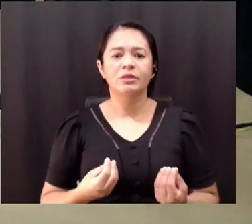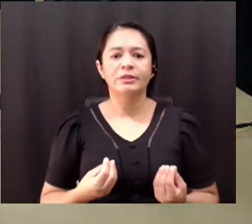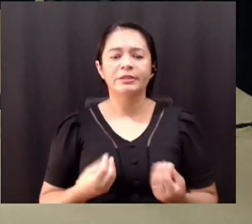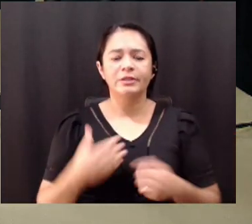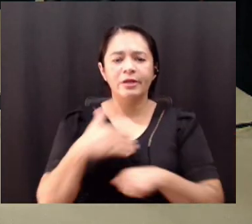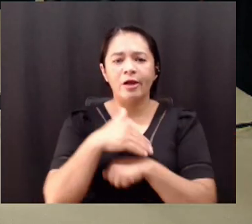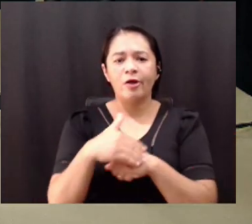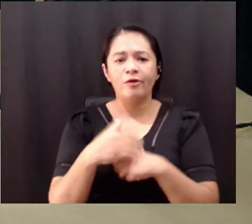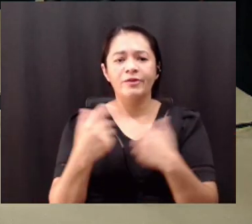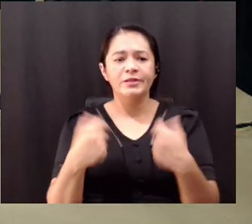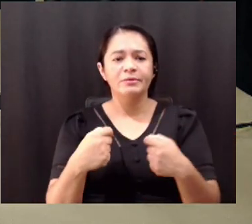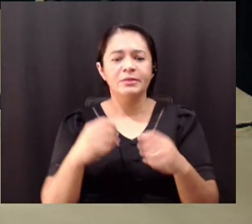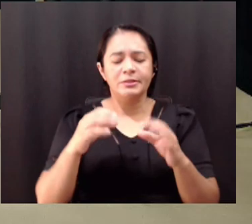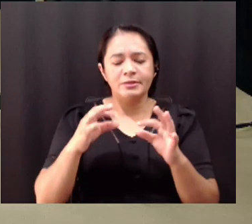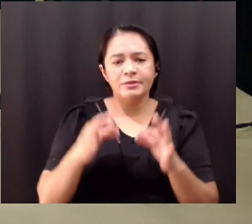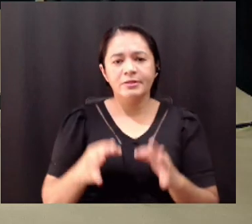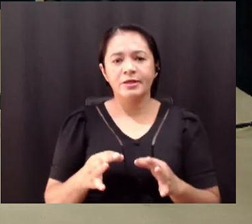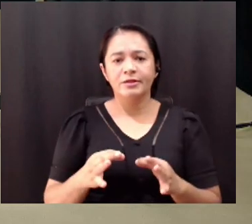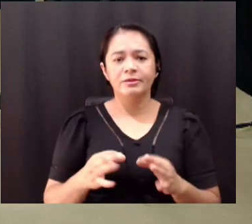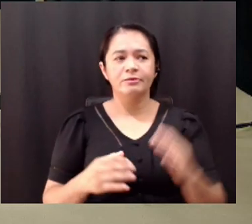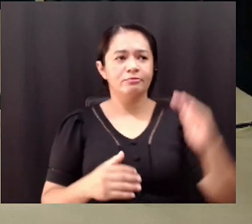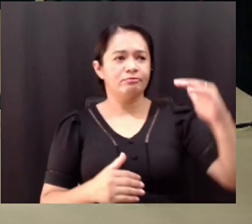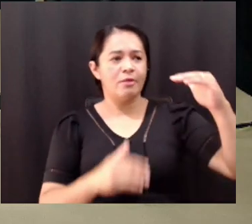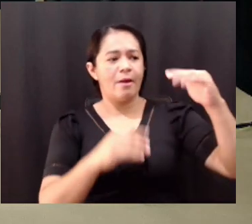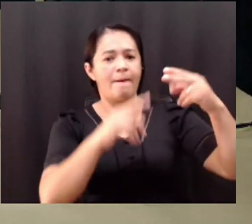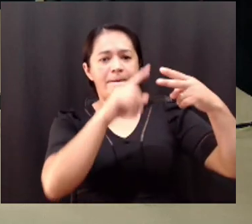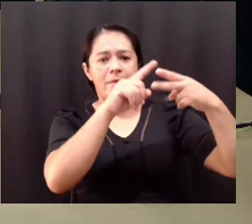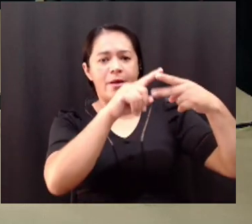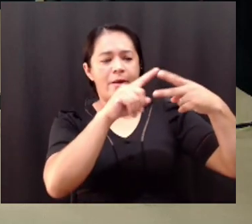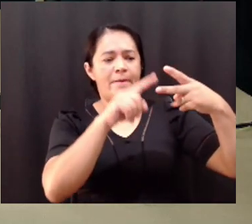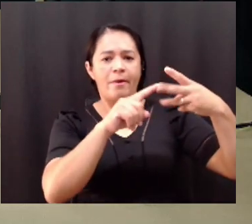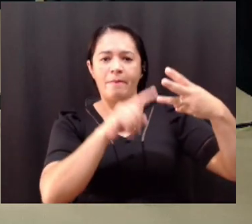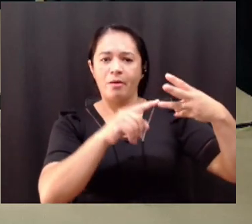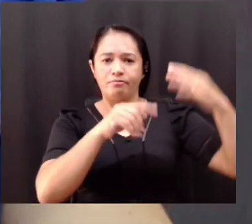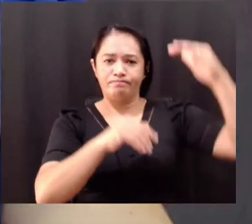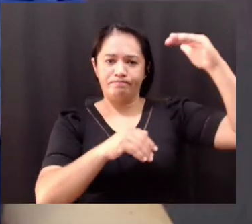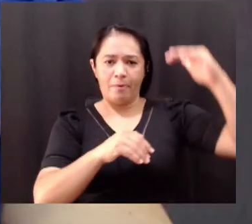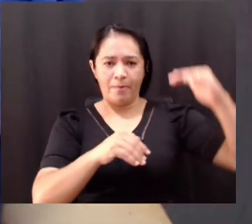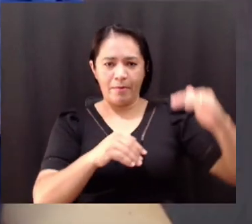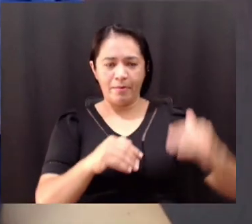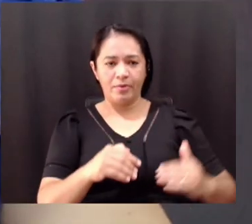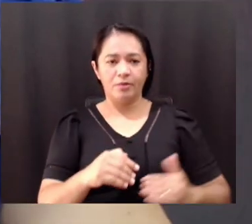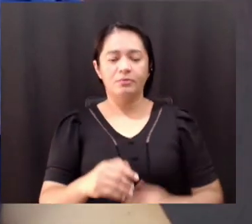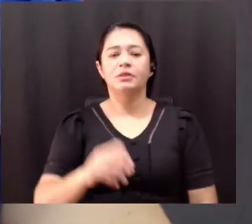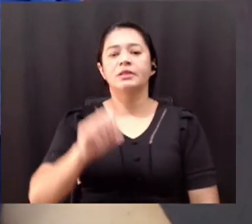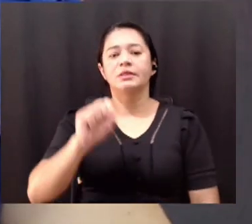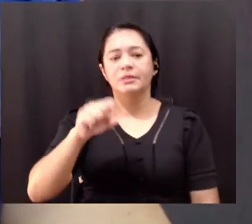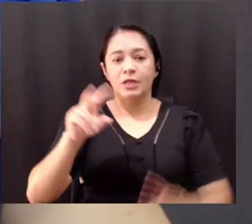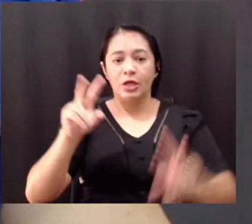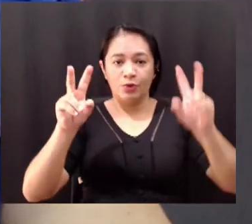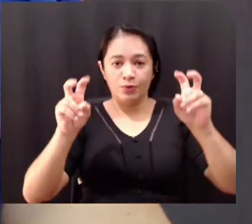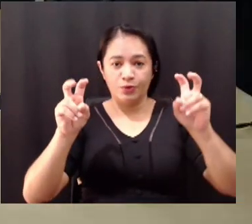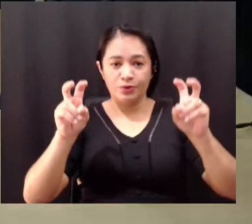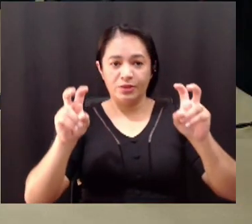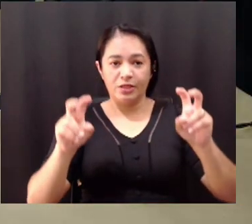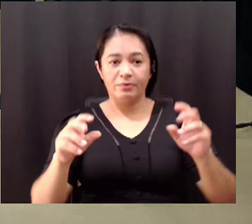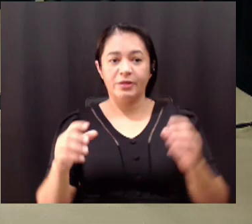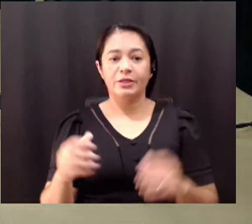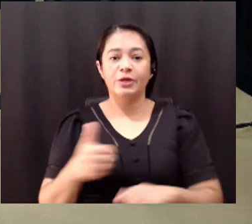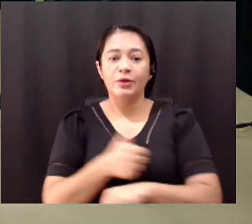ajuste? É de cima para baixo mesmo? Como é que funciona, doutora? Essa é uma grande questão que, inclusive, os profissionais de